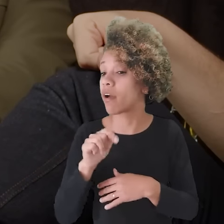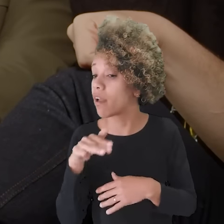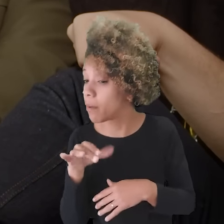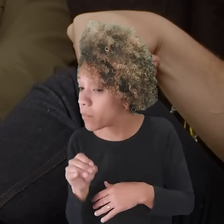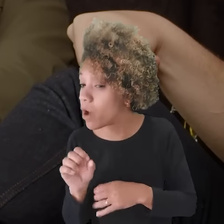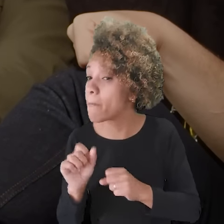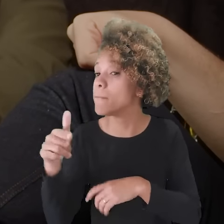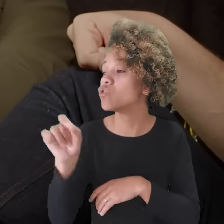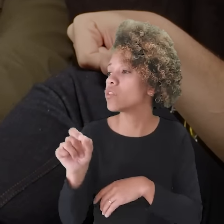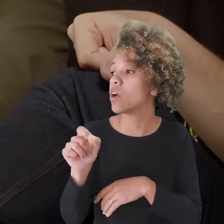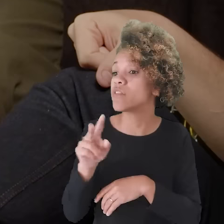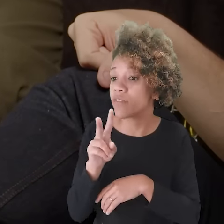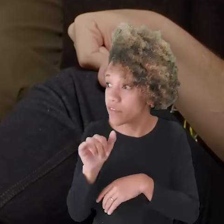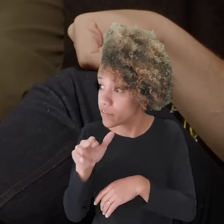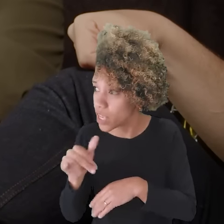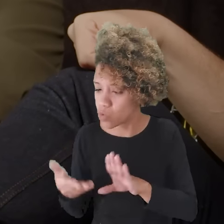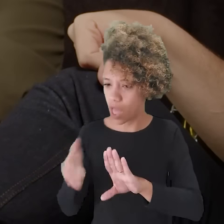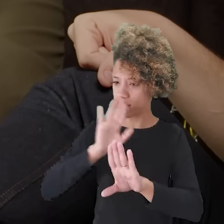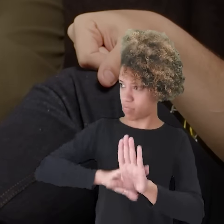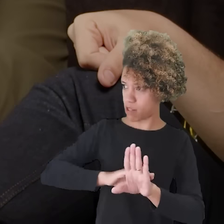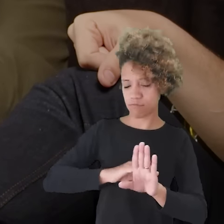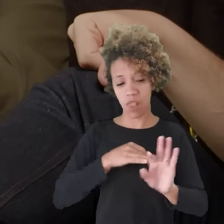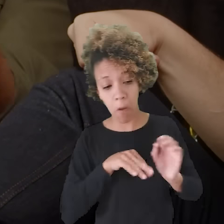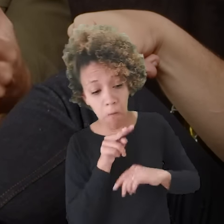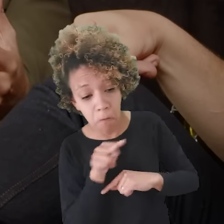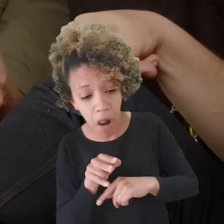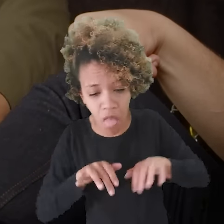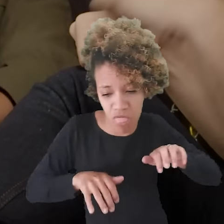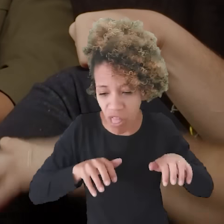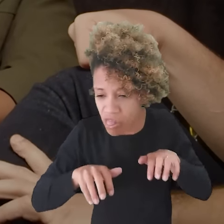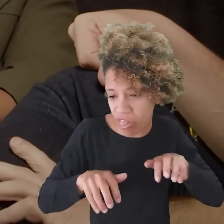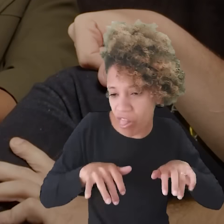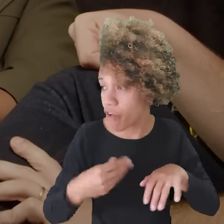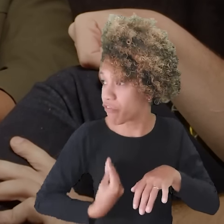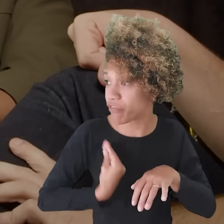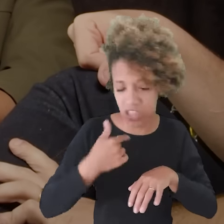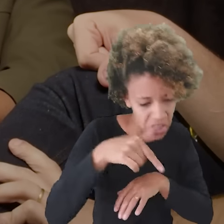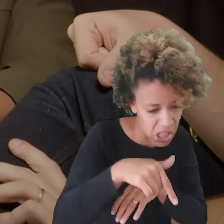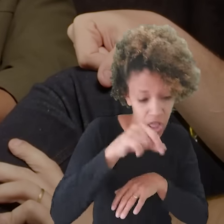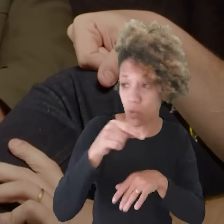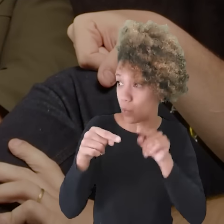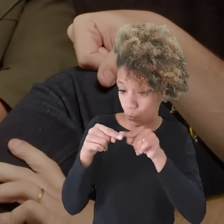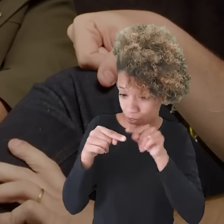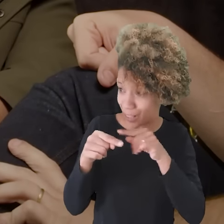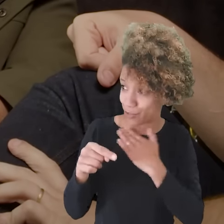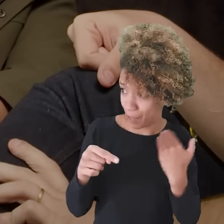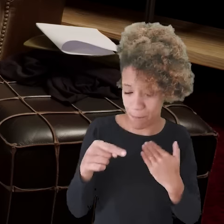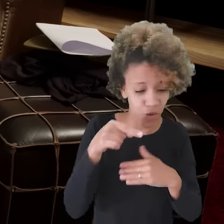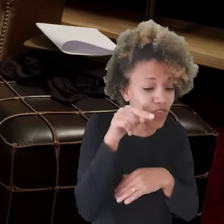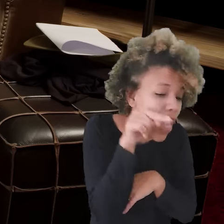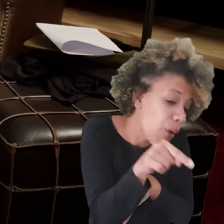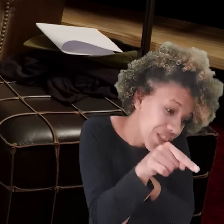cara não é amor o cara fala então você pode ir lá você vai viver atrás do restaurante E aí onde estão lá e aí você com o seu dedo da Morte